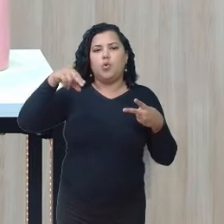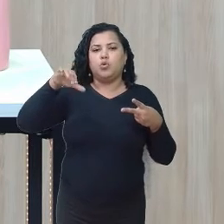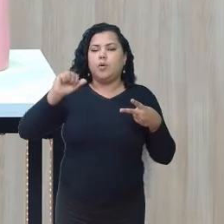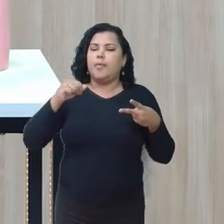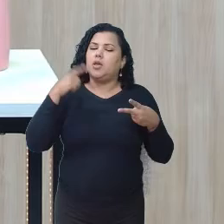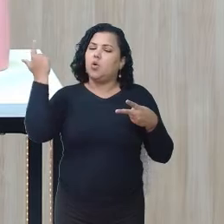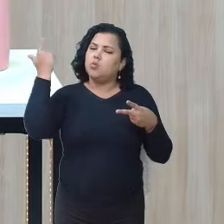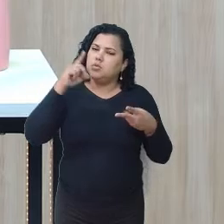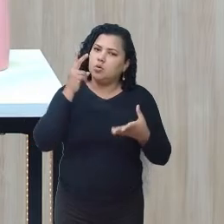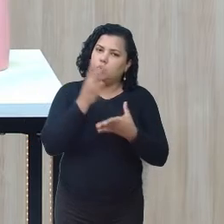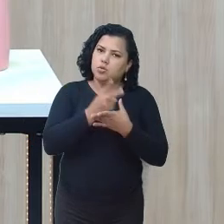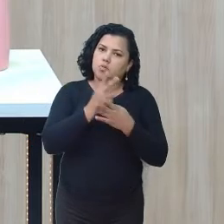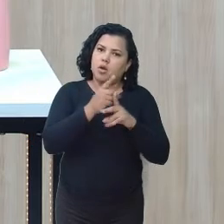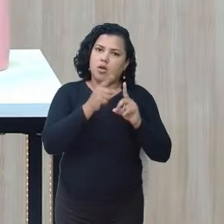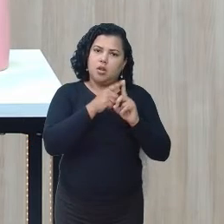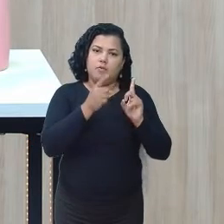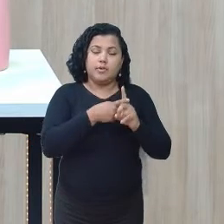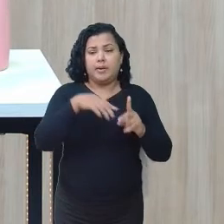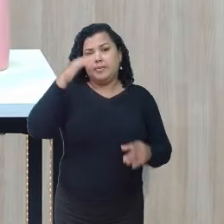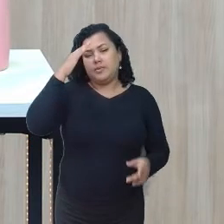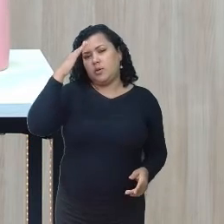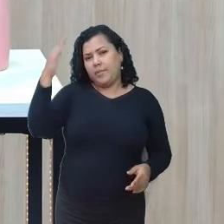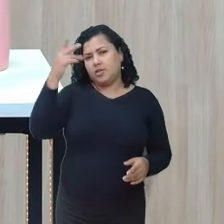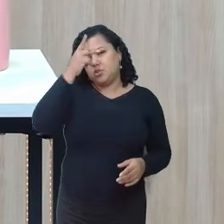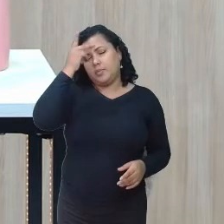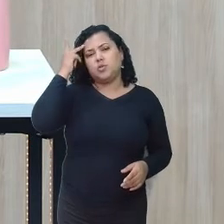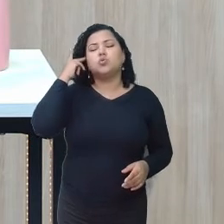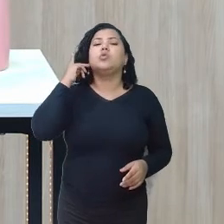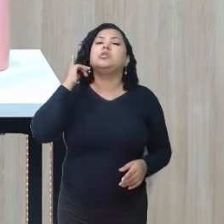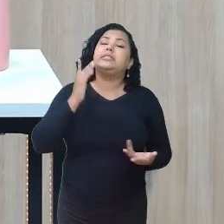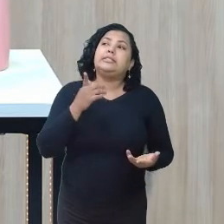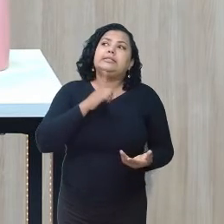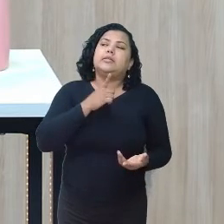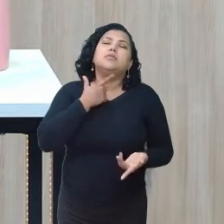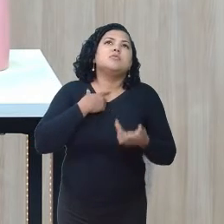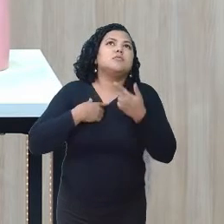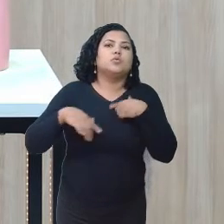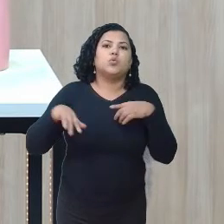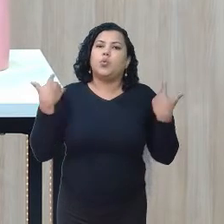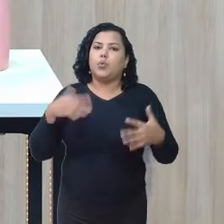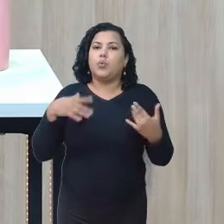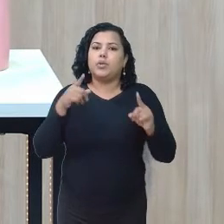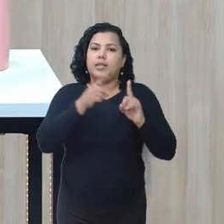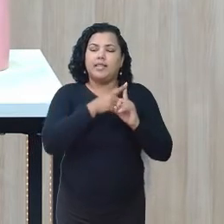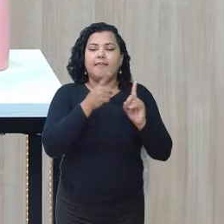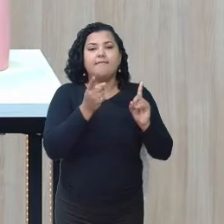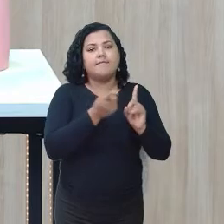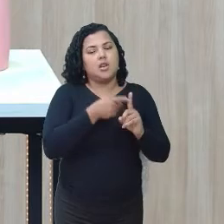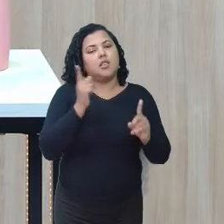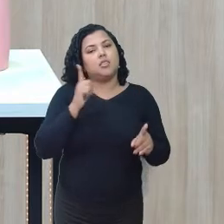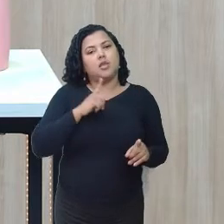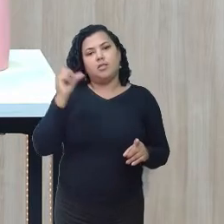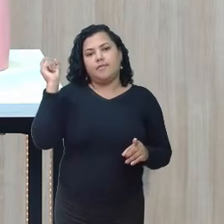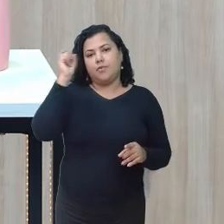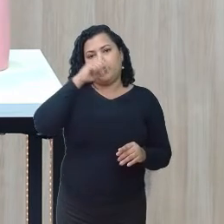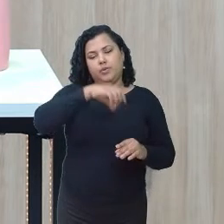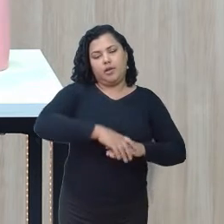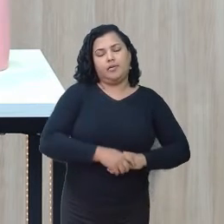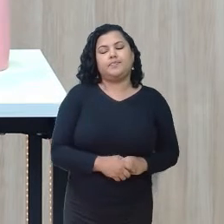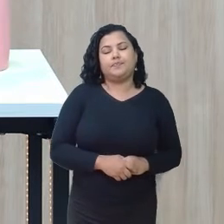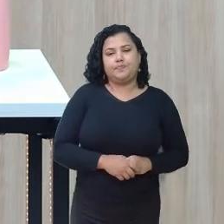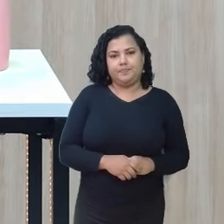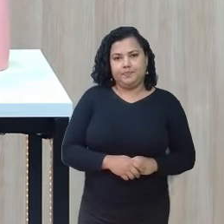a gestação. Principalmente as mulheres que desejam muito engravidar e têm dificuldade. Então, esses